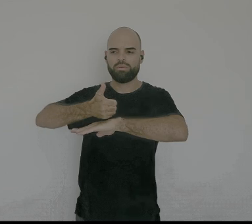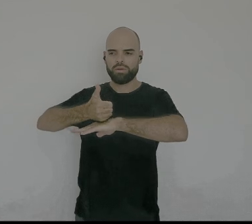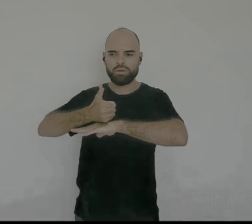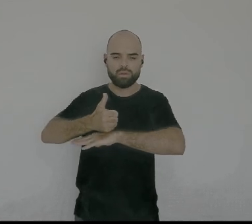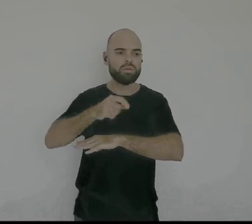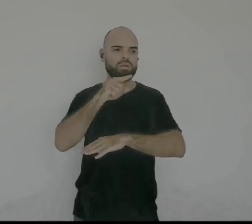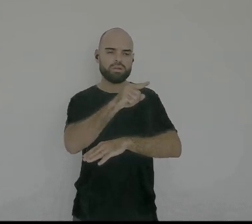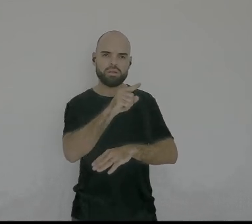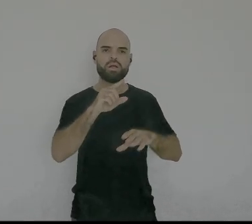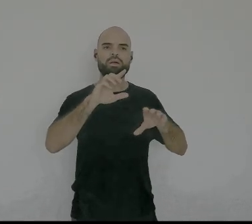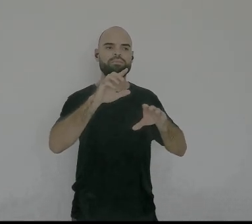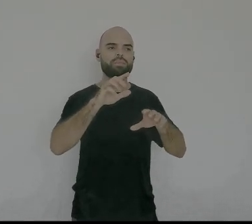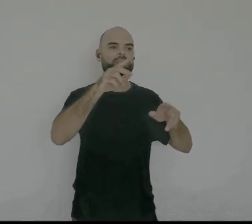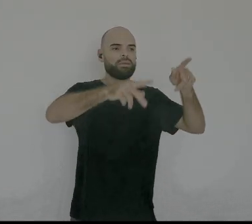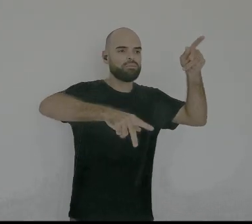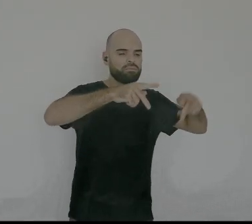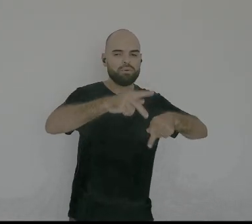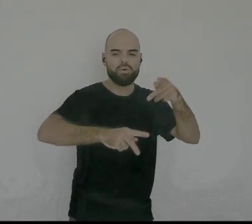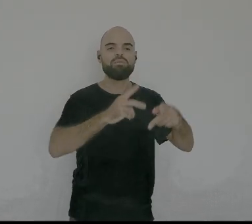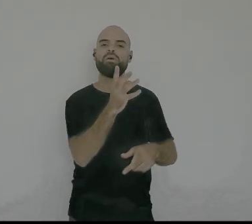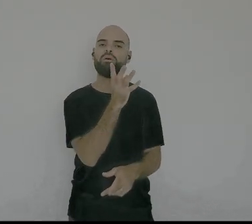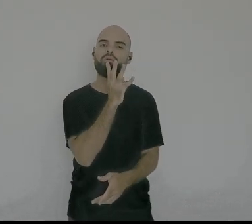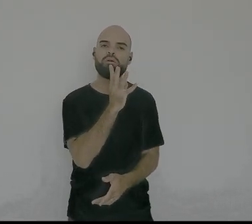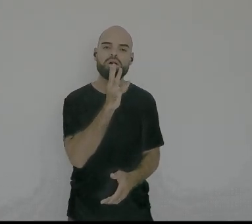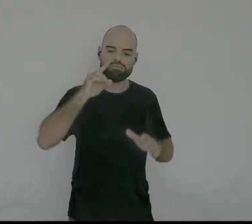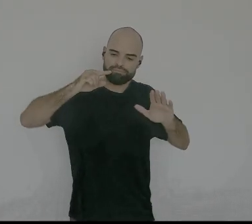vai chegar aos pontos de atenção